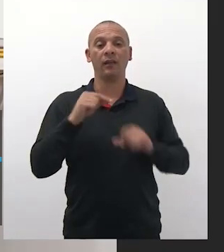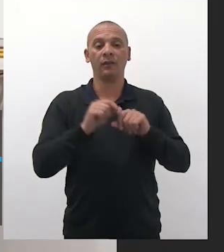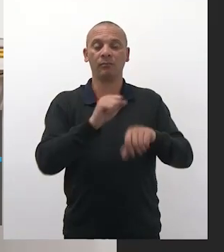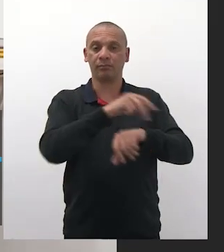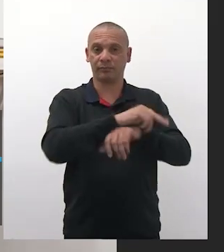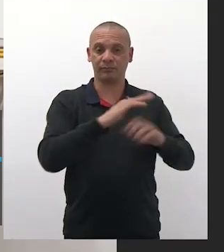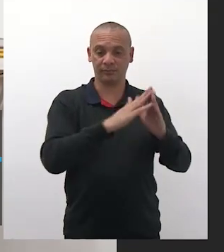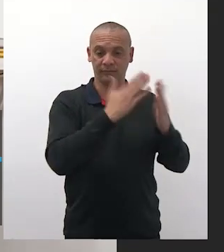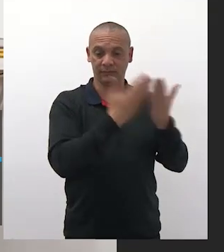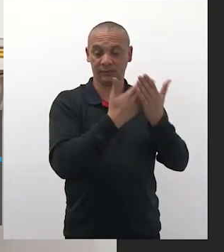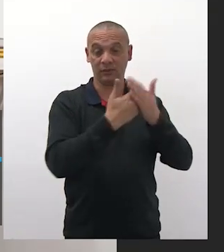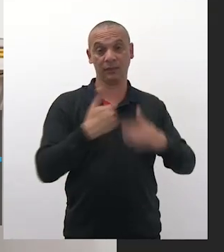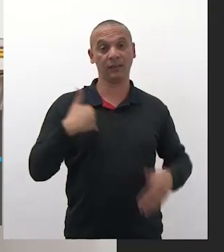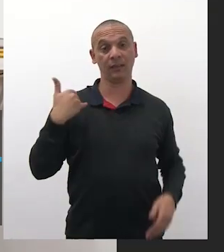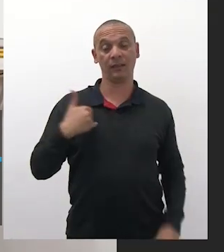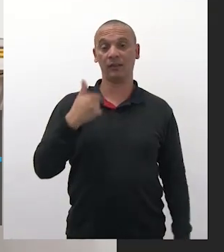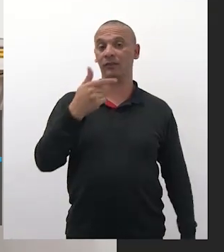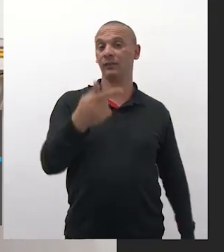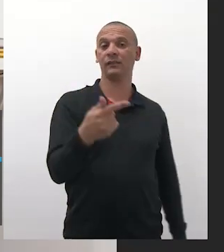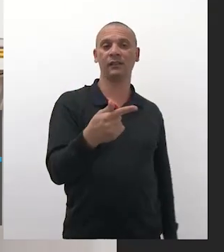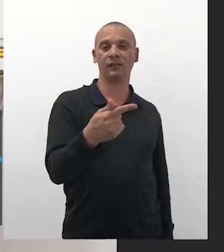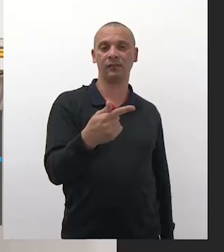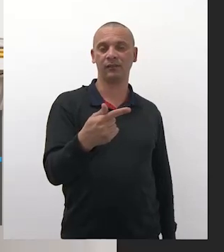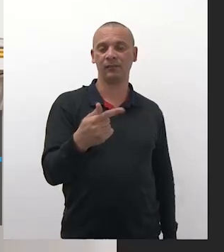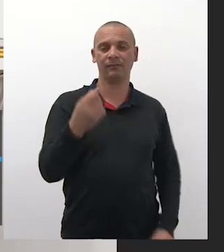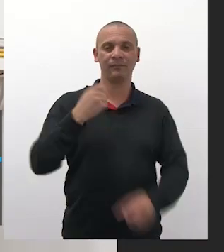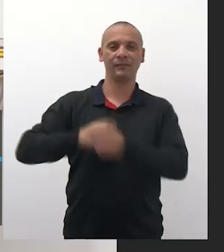escola aos 7 anos de idade, isso lá em